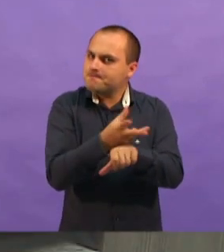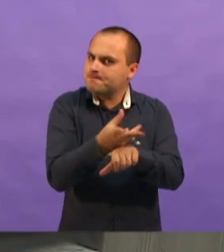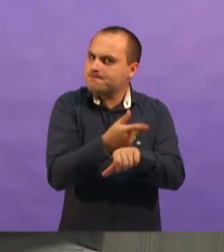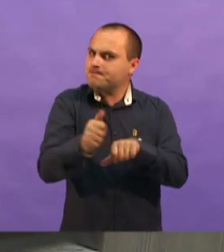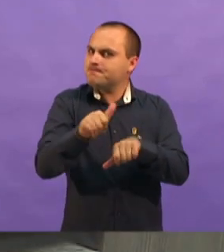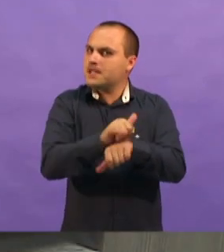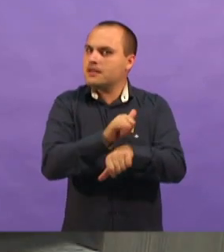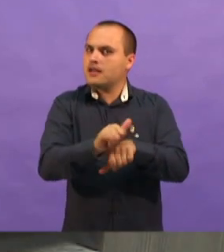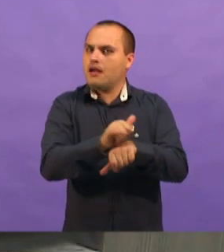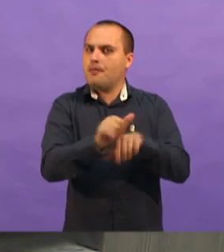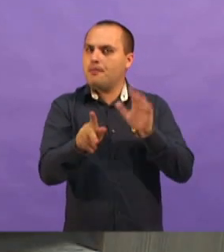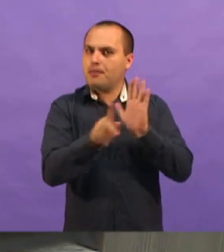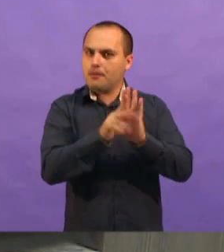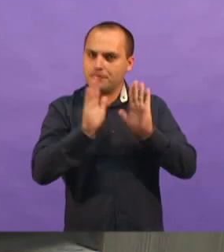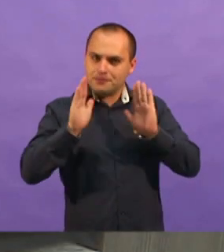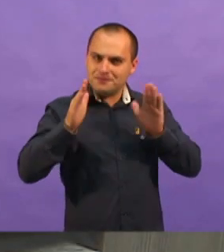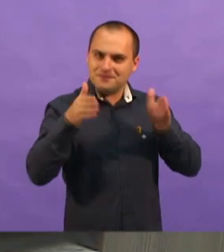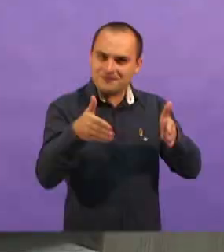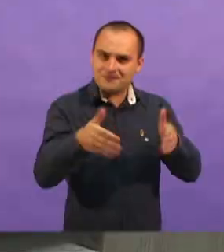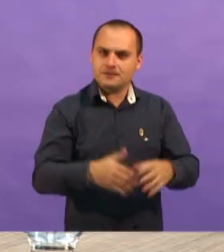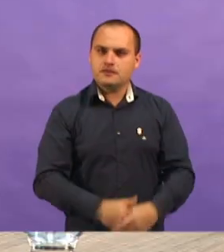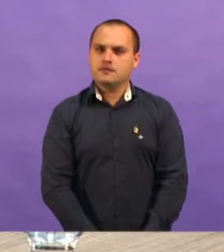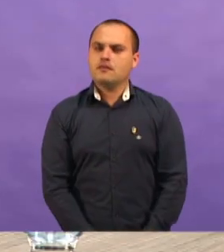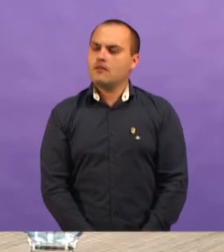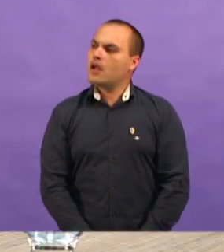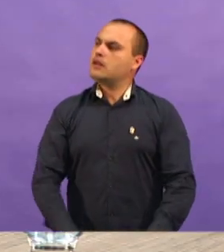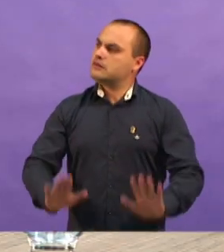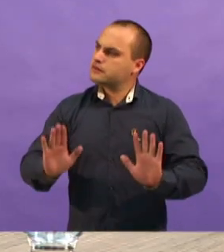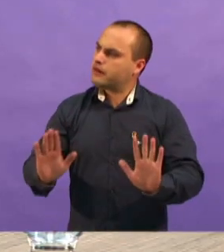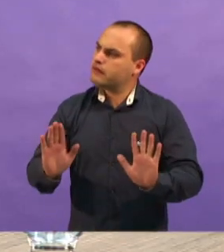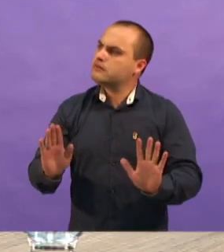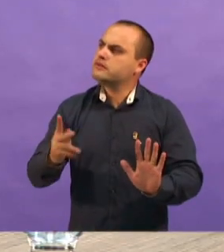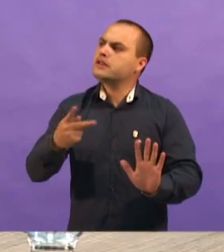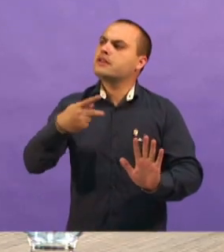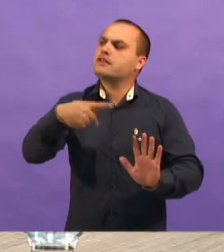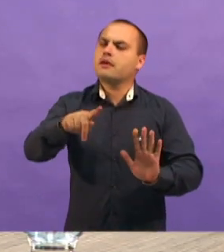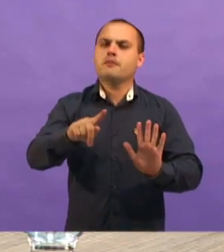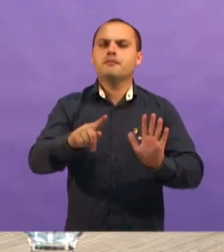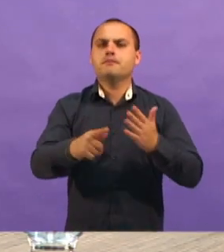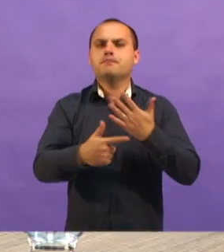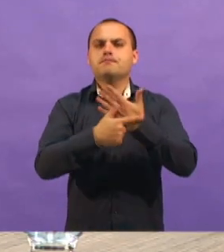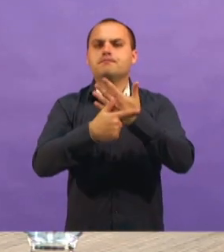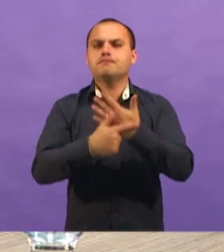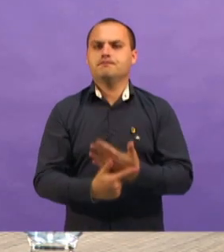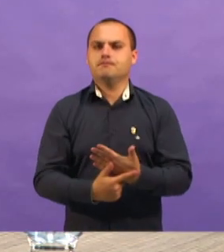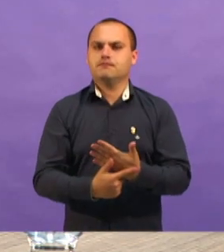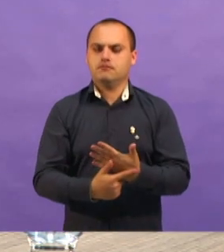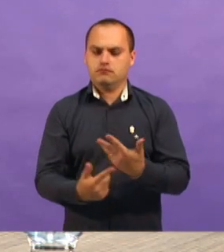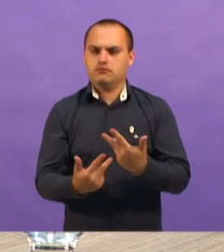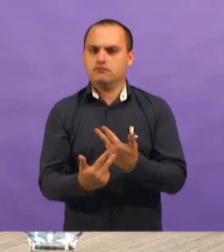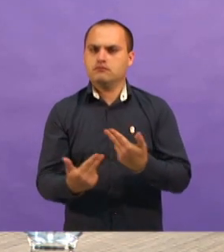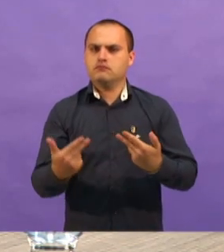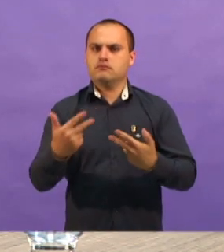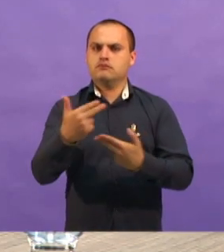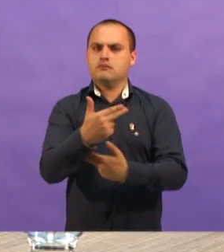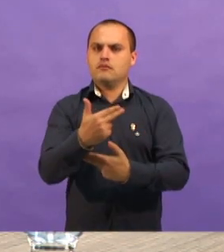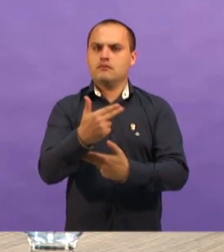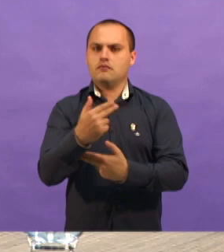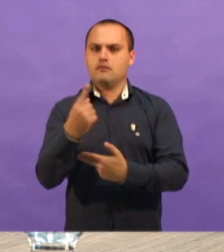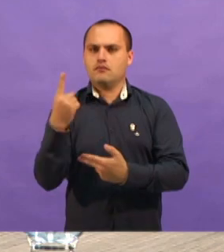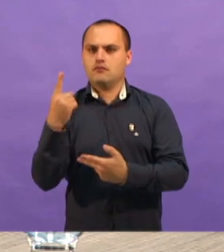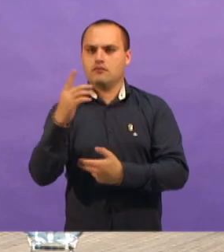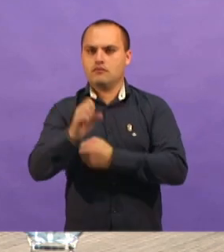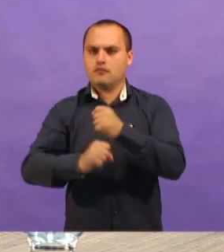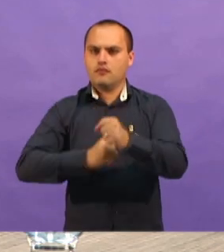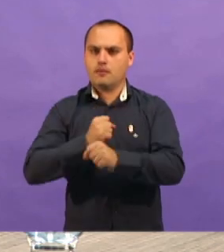está inserido. Ô, Rogério, com relação ao teu papel na edição do anuário, você participa de todos